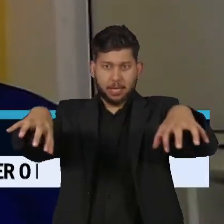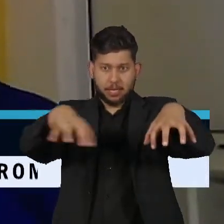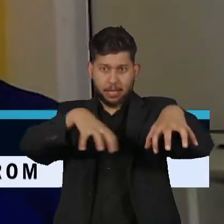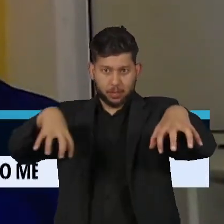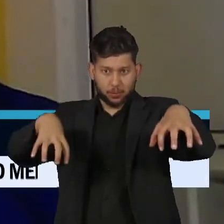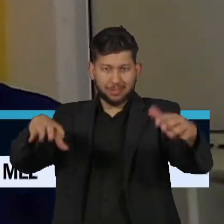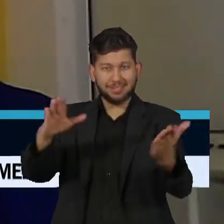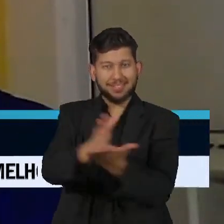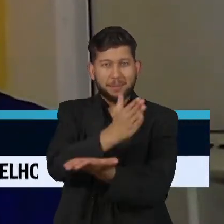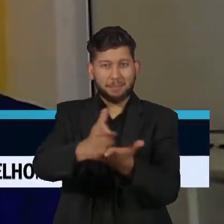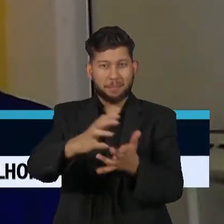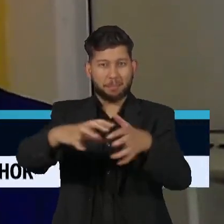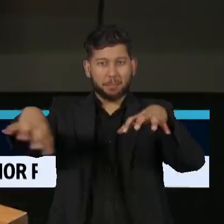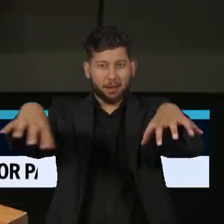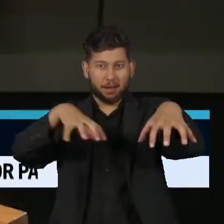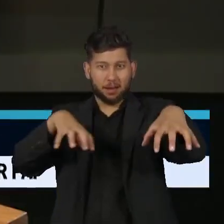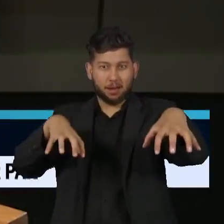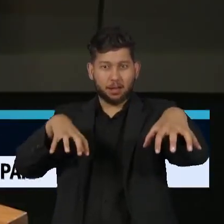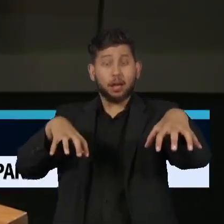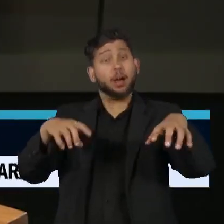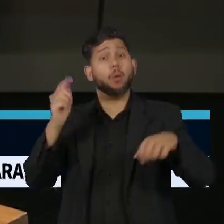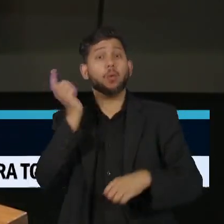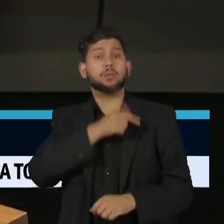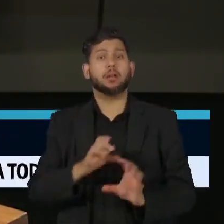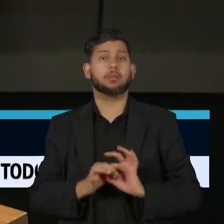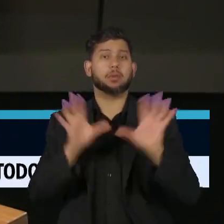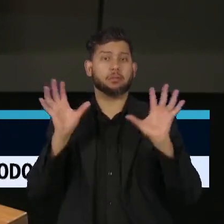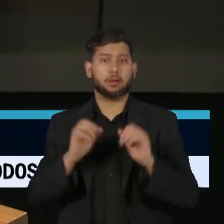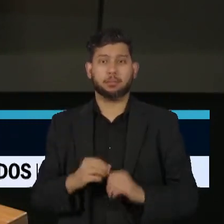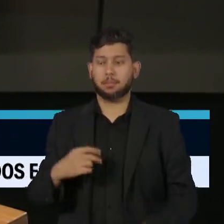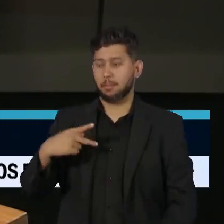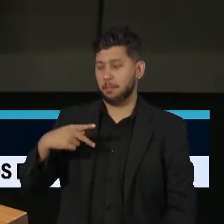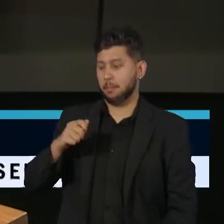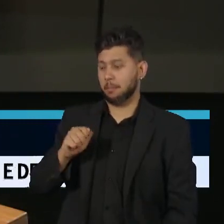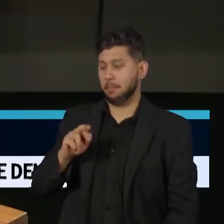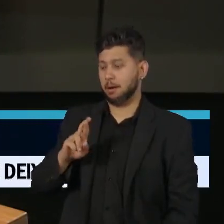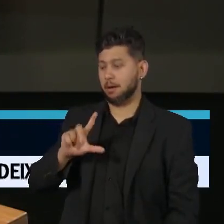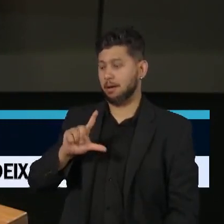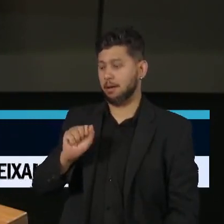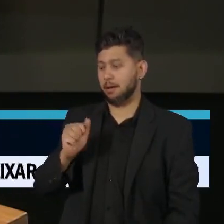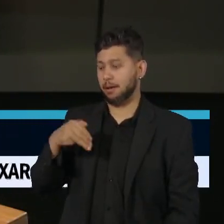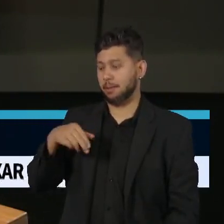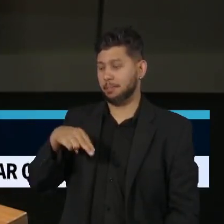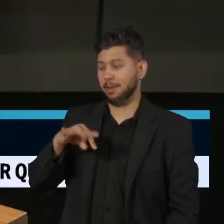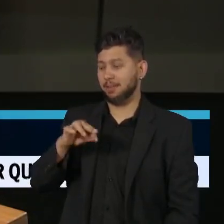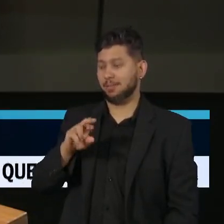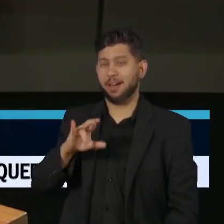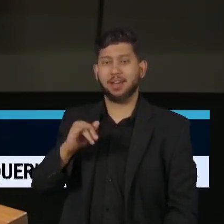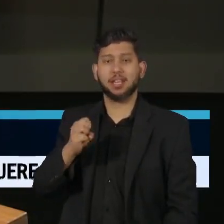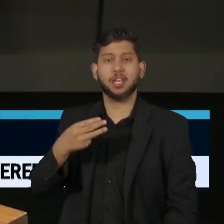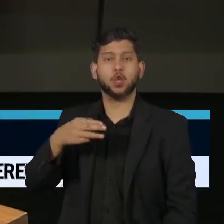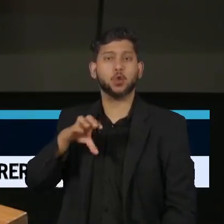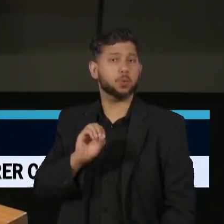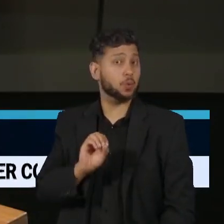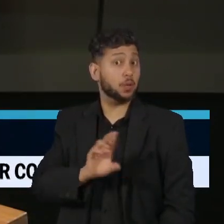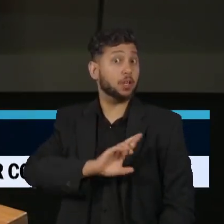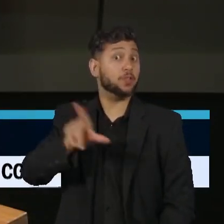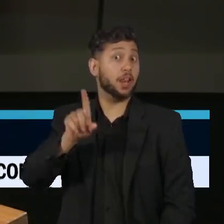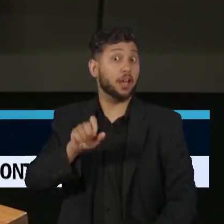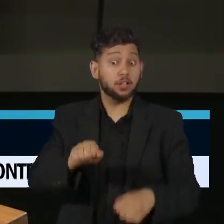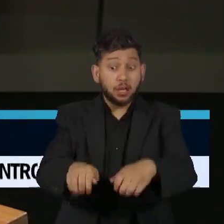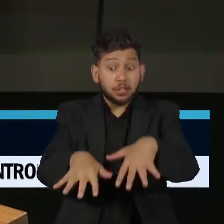apartados para garantir a liberdade. A ideia do parlamentarismo é diferente, você precisa juntar os poderes para permitir